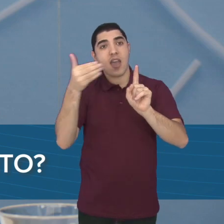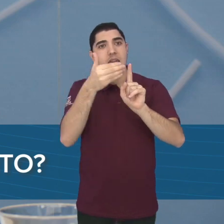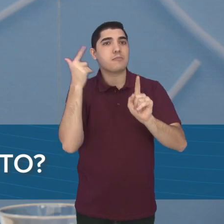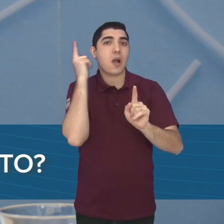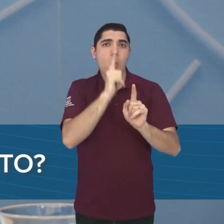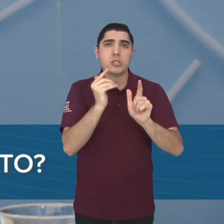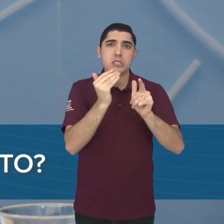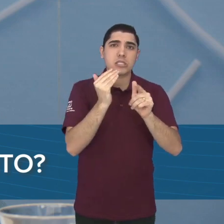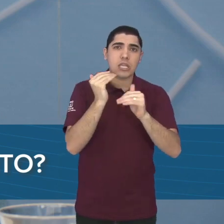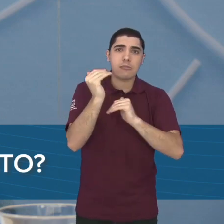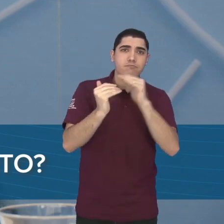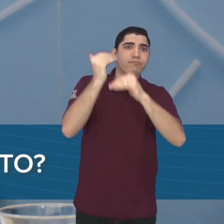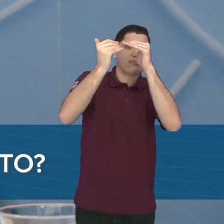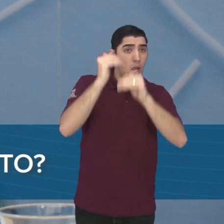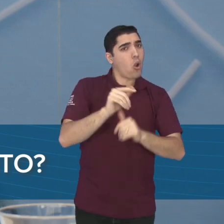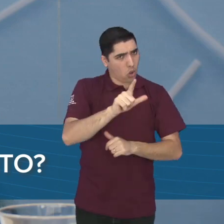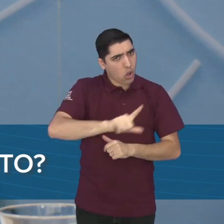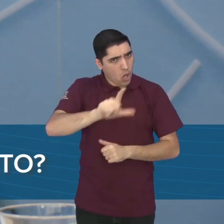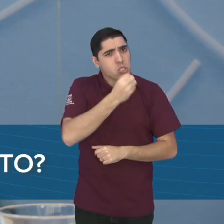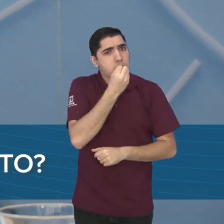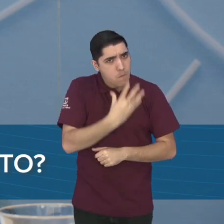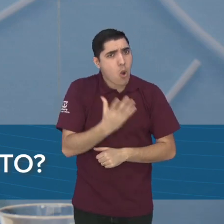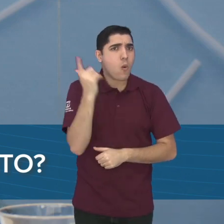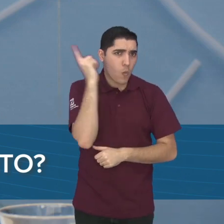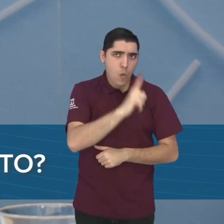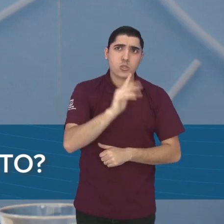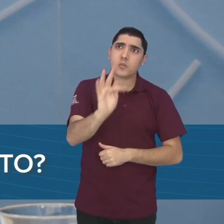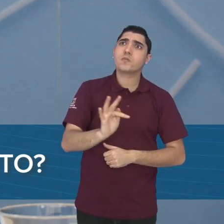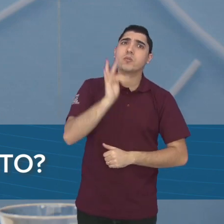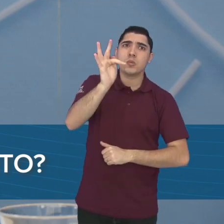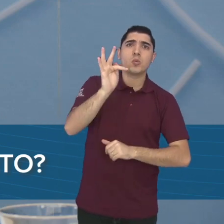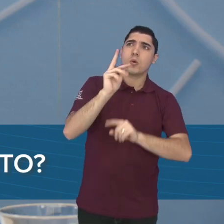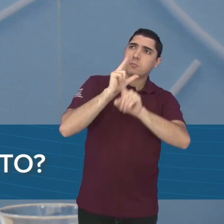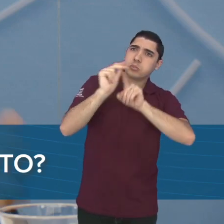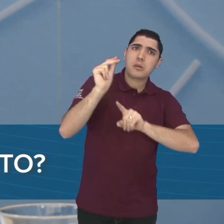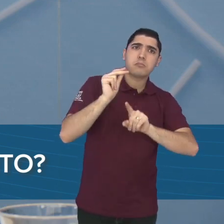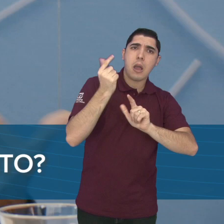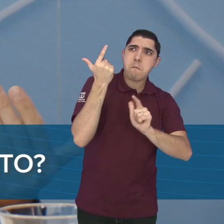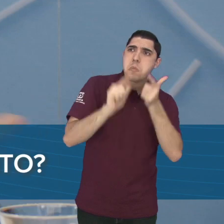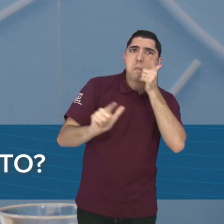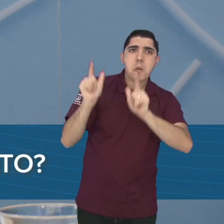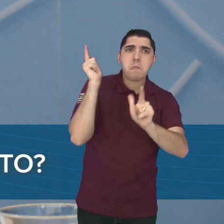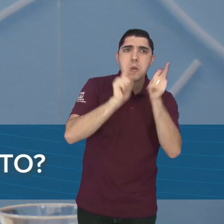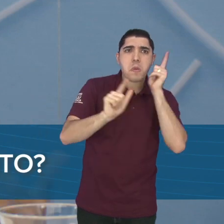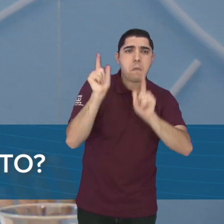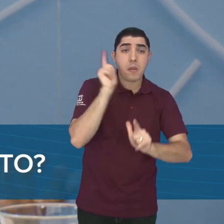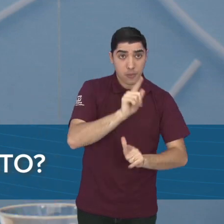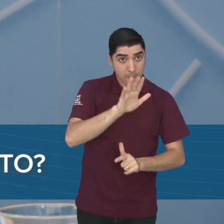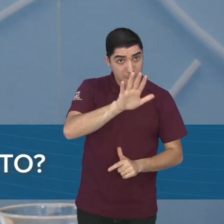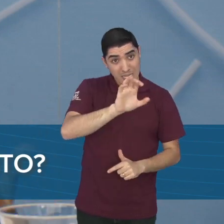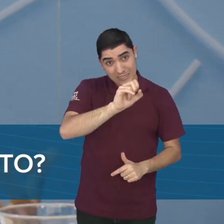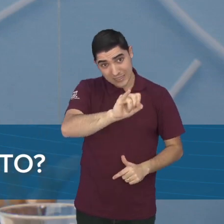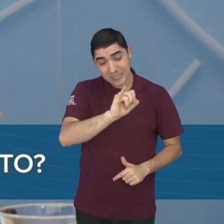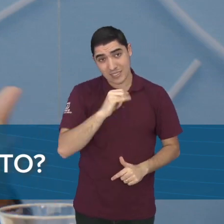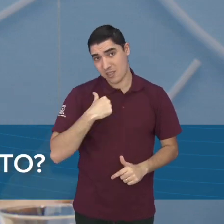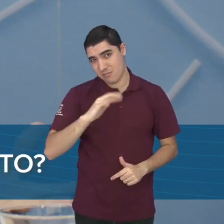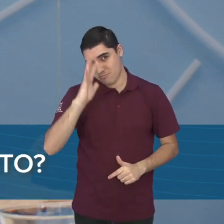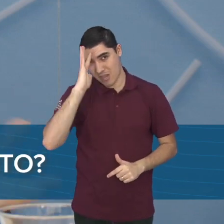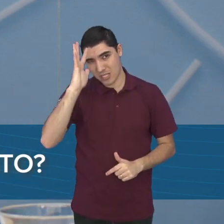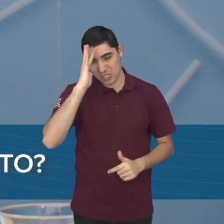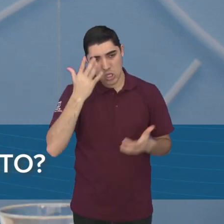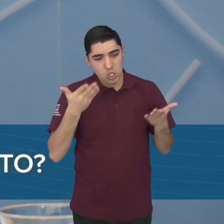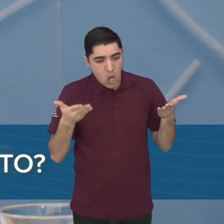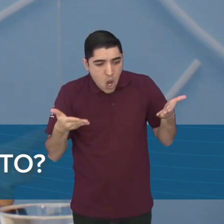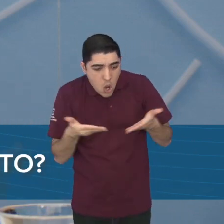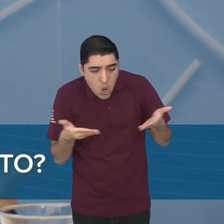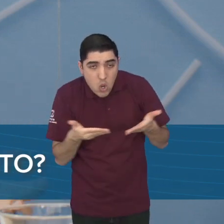e ok, é legal que realmente exista um ideal para ser alcançado, né? Mas quando a gente olha muito para um ideal, muito para algo que não está aqui,